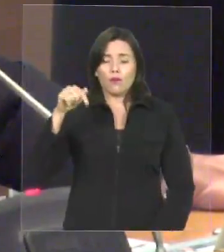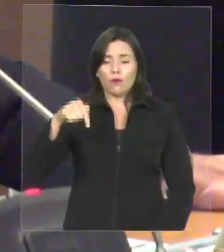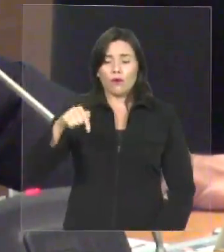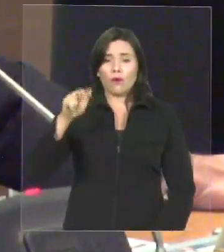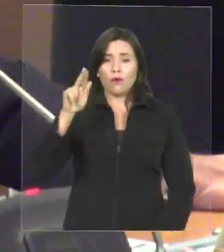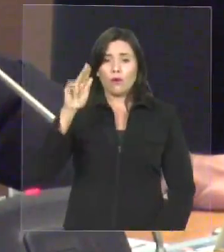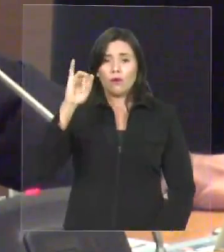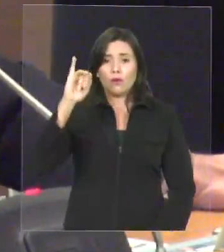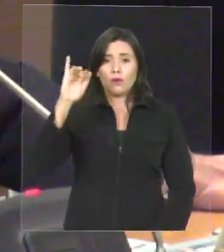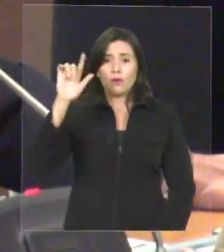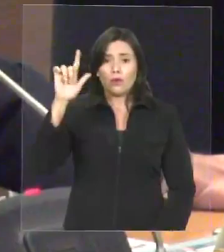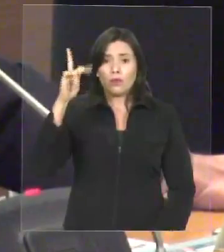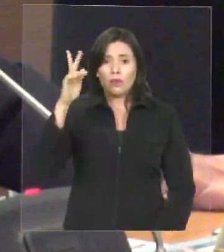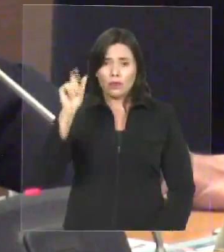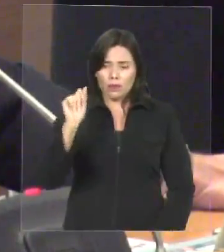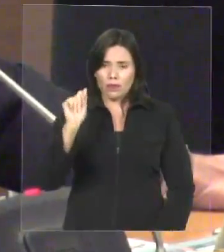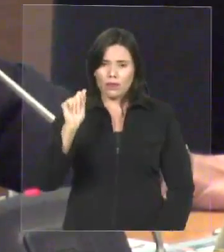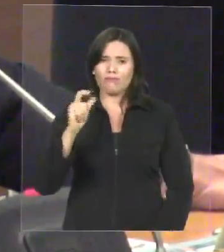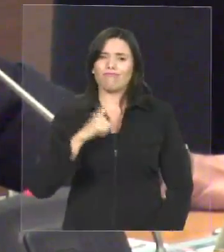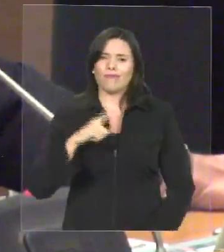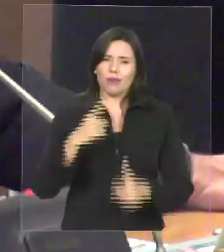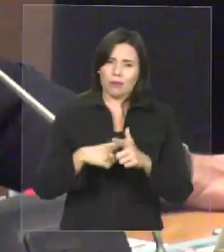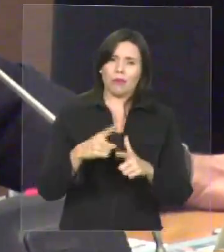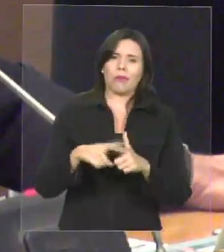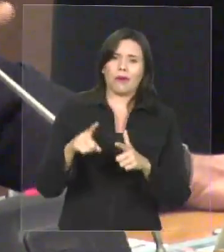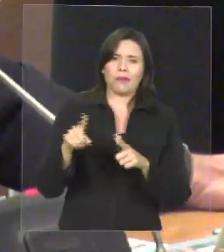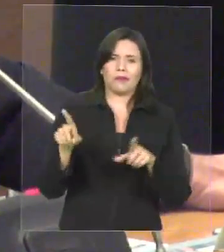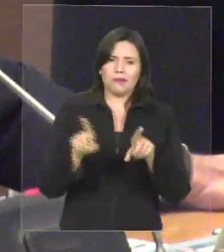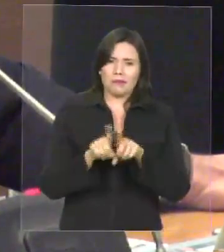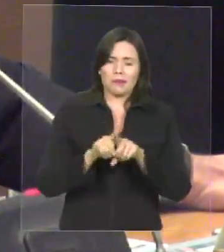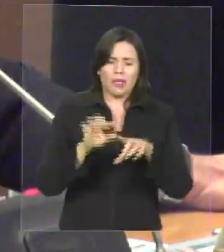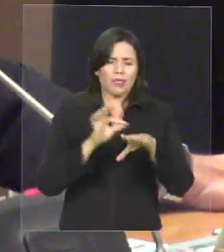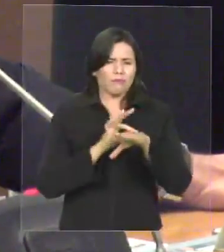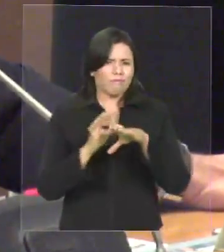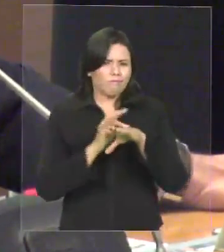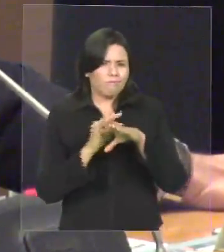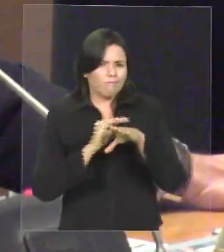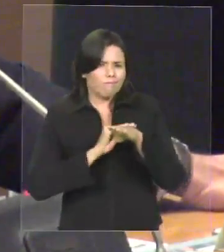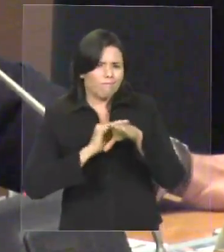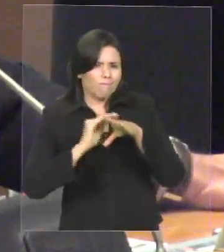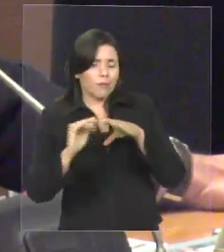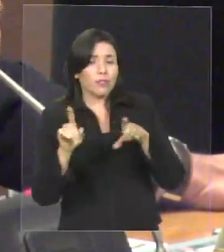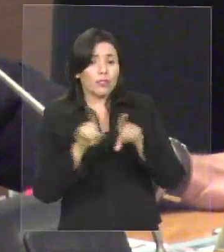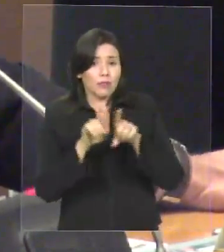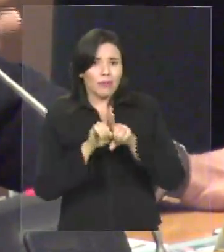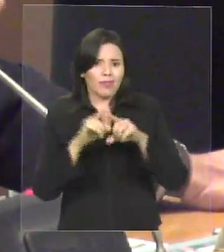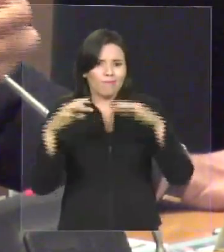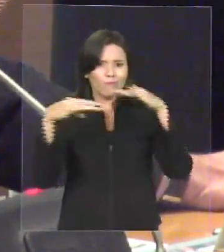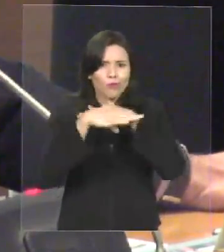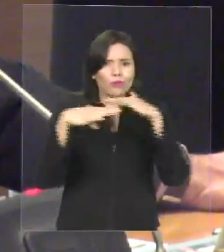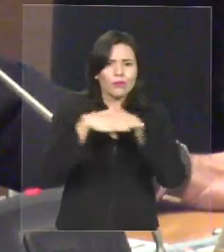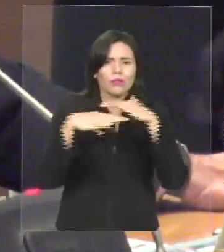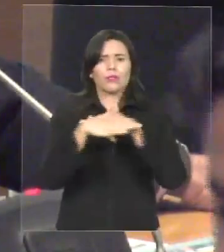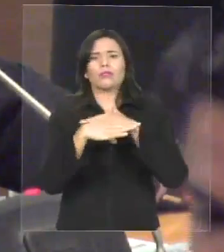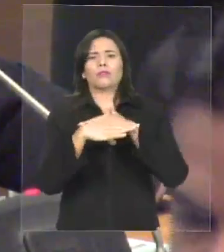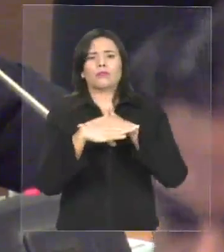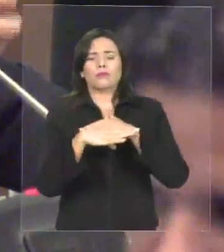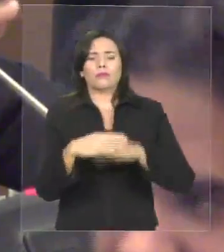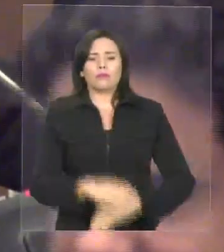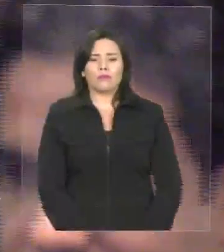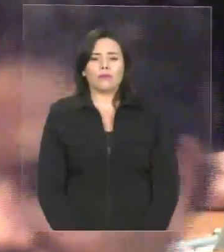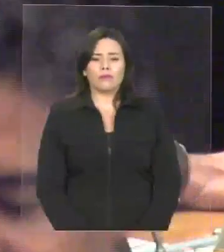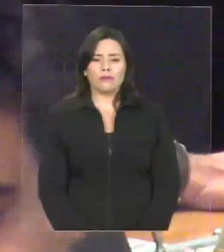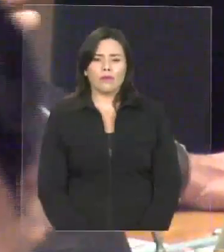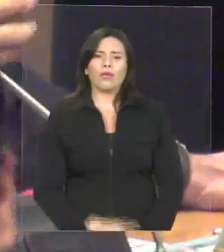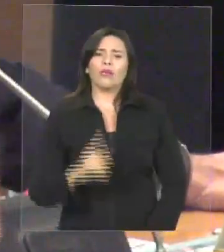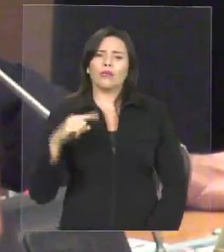temos outro aspecto fundamental, que é a política de coleta de resíduos sólidos, que deve ser vista em comum com todos